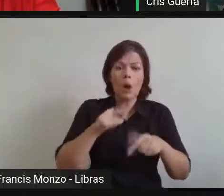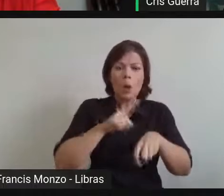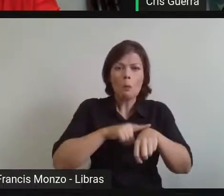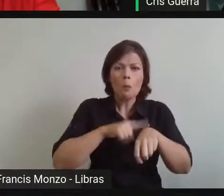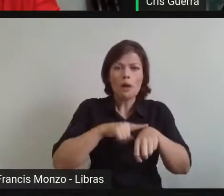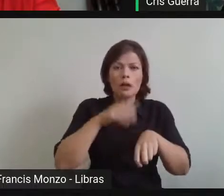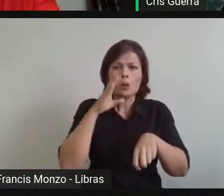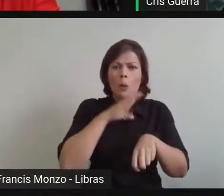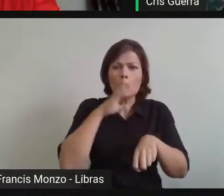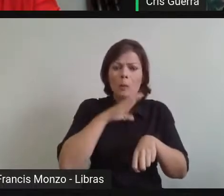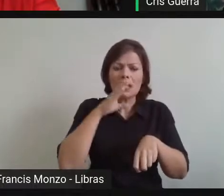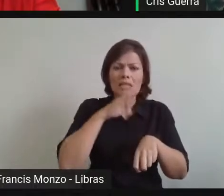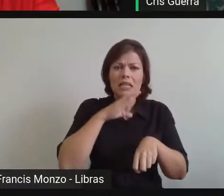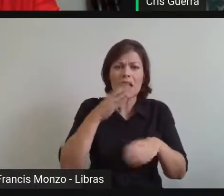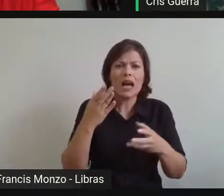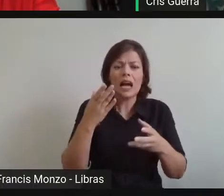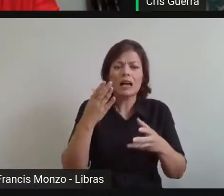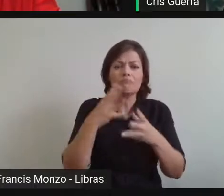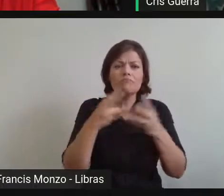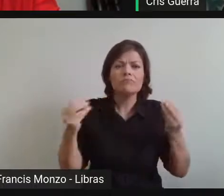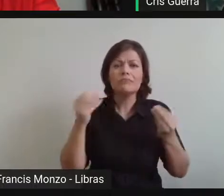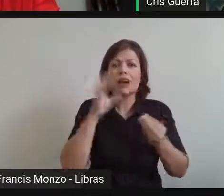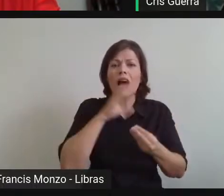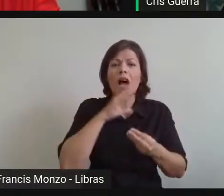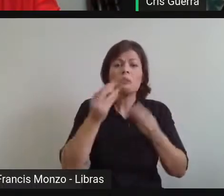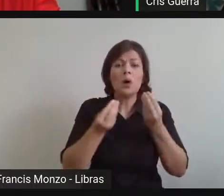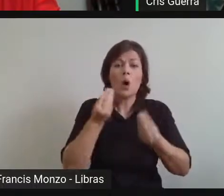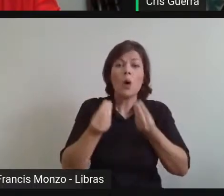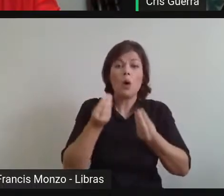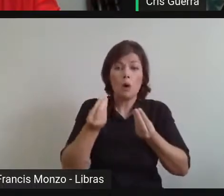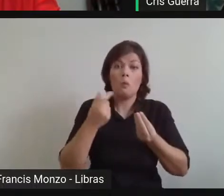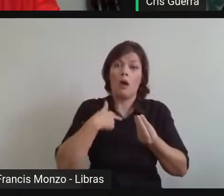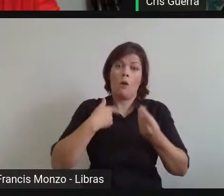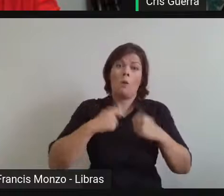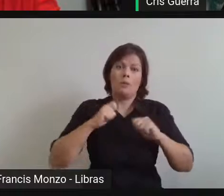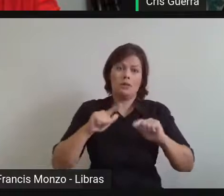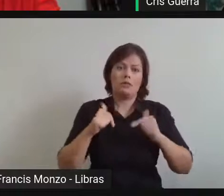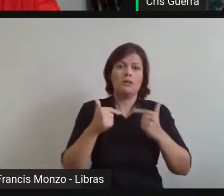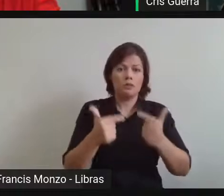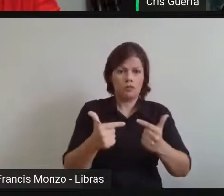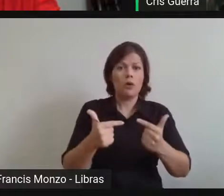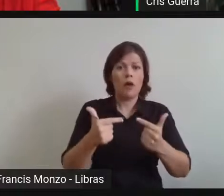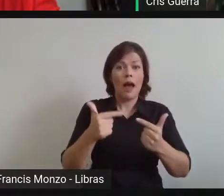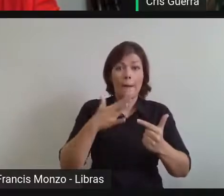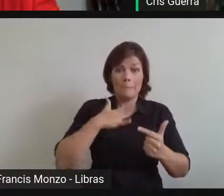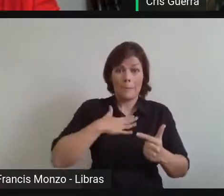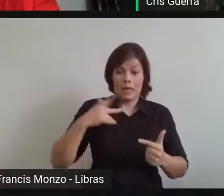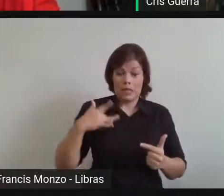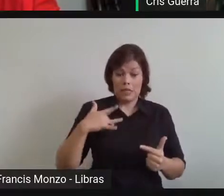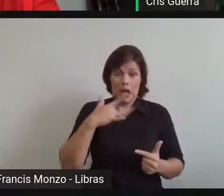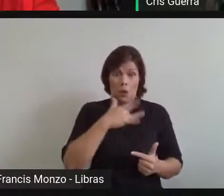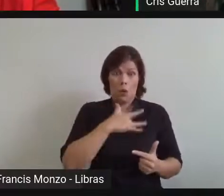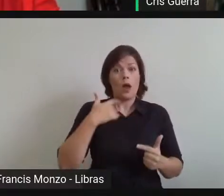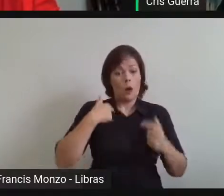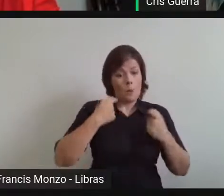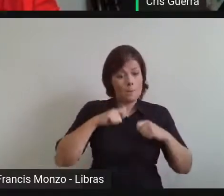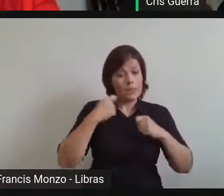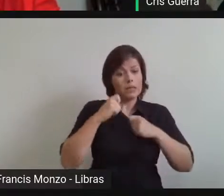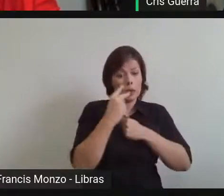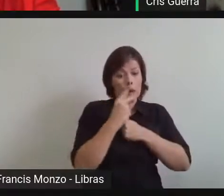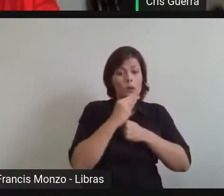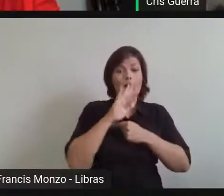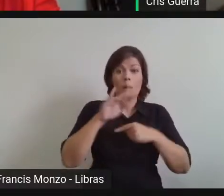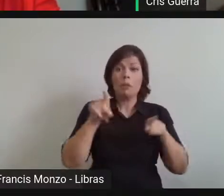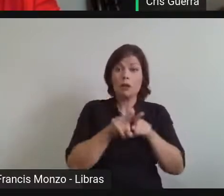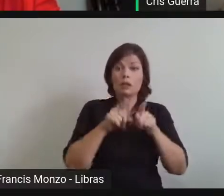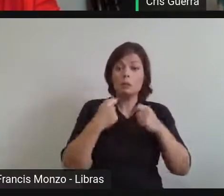só a minha saúde que depende de mim, né, a saúde do outro também depende de mim, né. Acho que tem